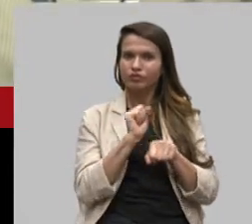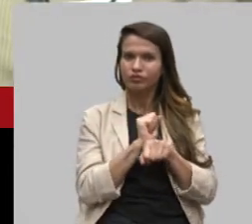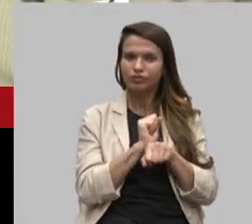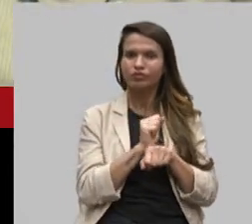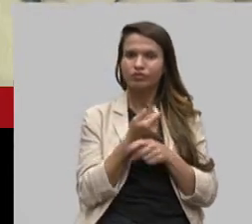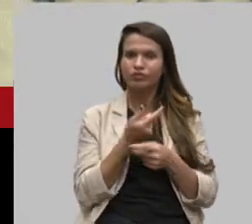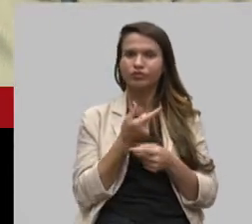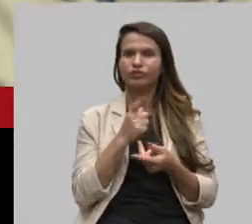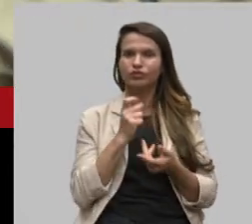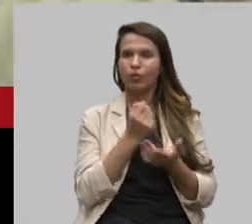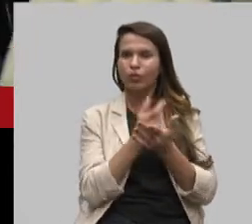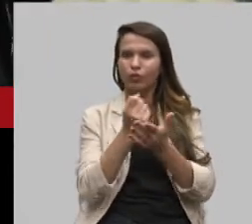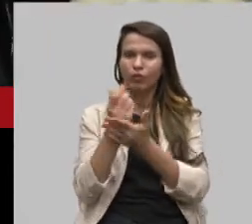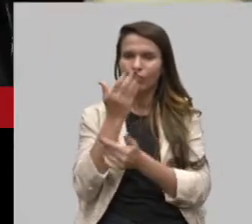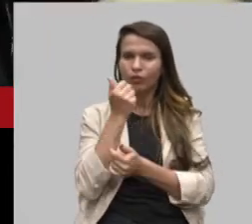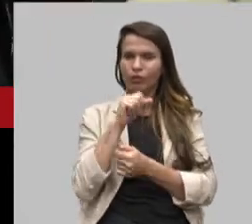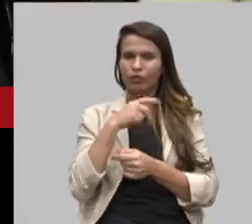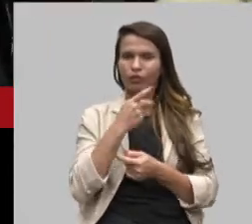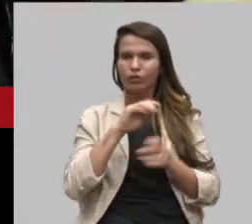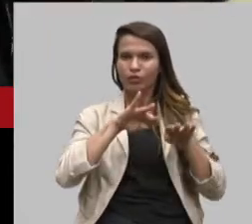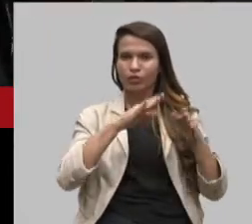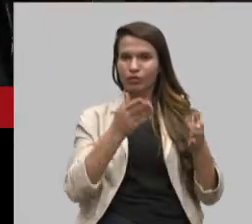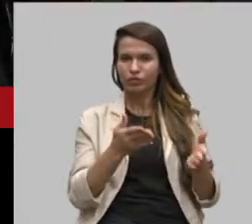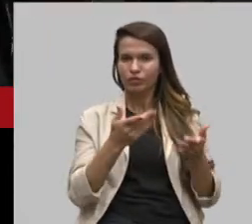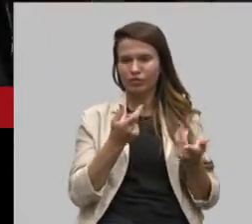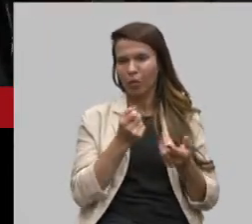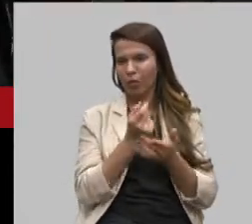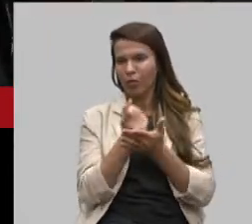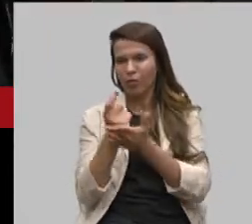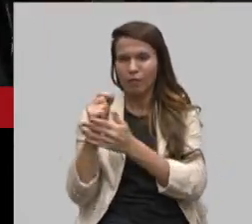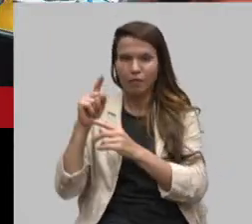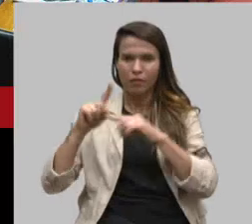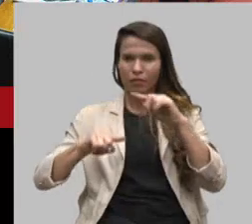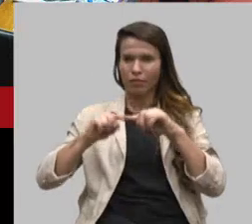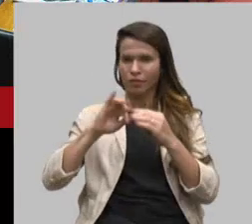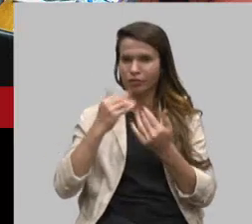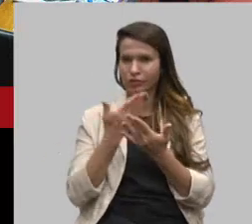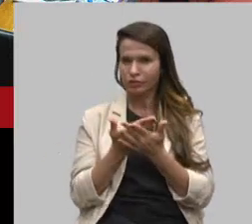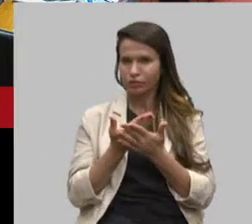comprar material escolar Pelo amor de Deus né resolver isso